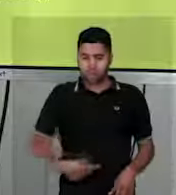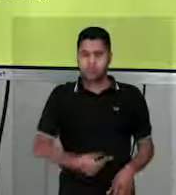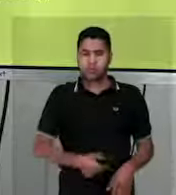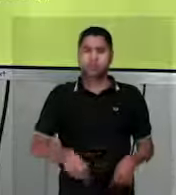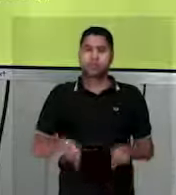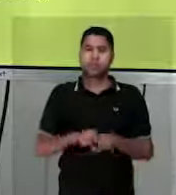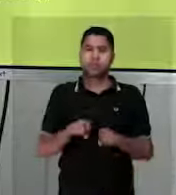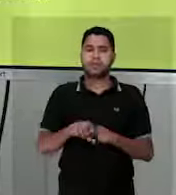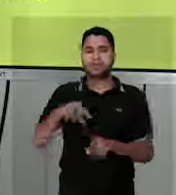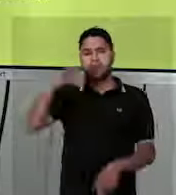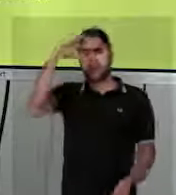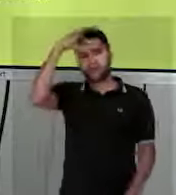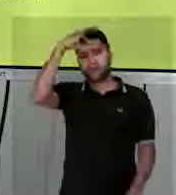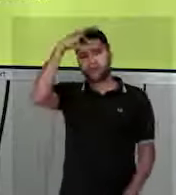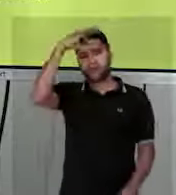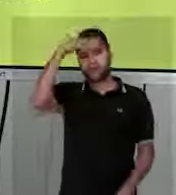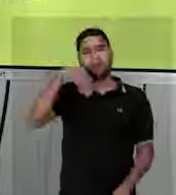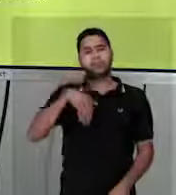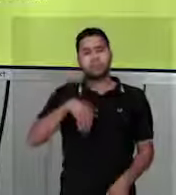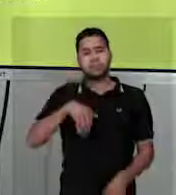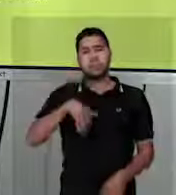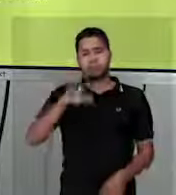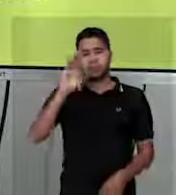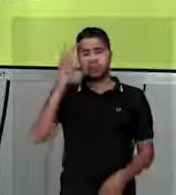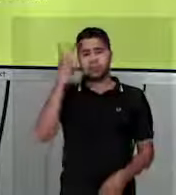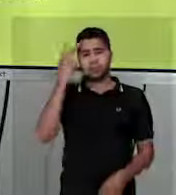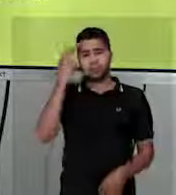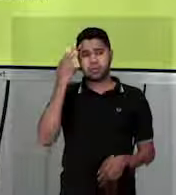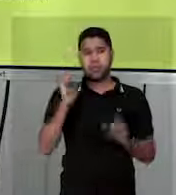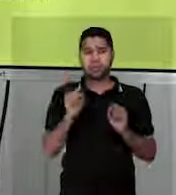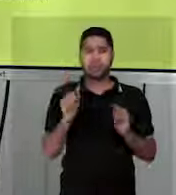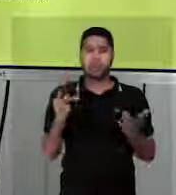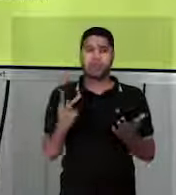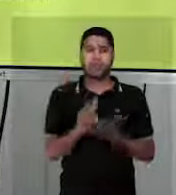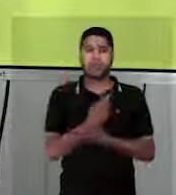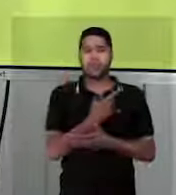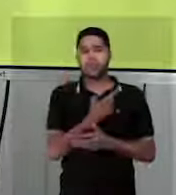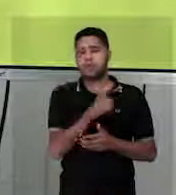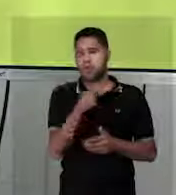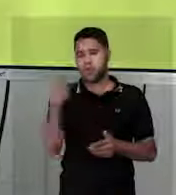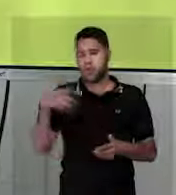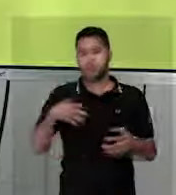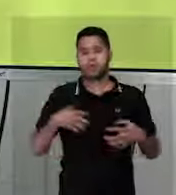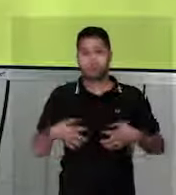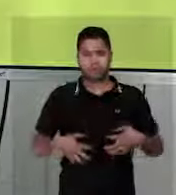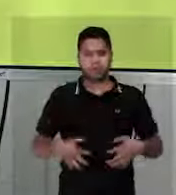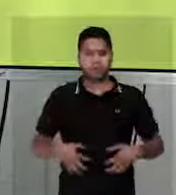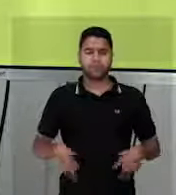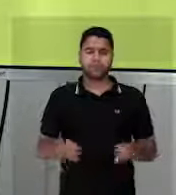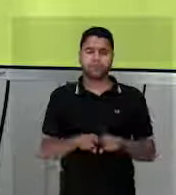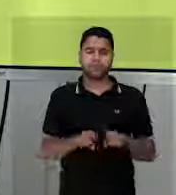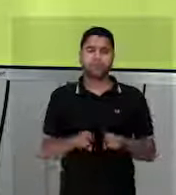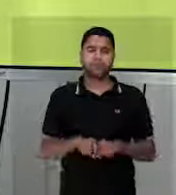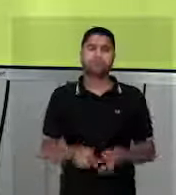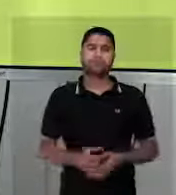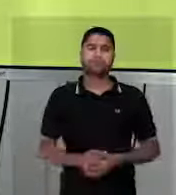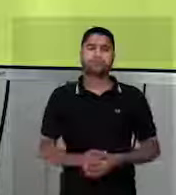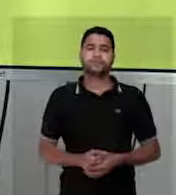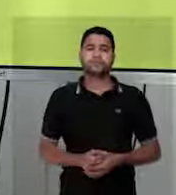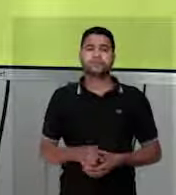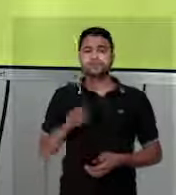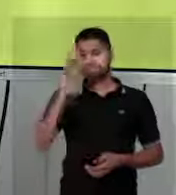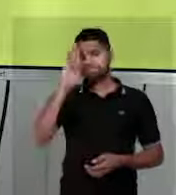na vagina, que é o mais comum. Mas ela pode ser oportunista e acometer outros órgãos também. Os